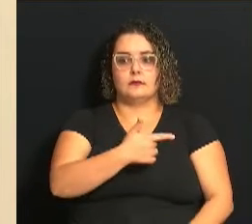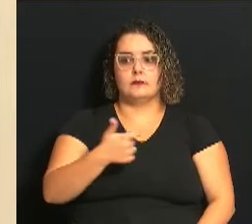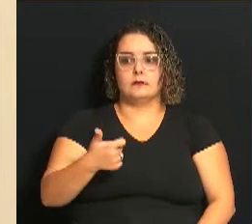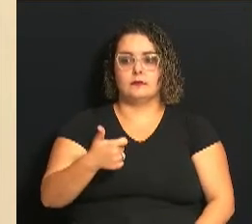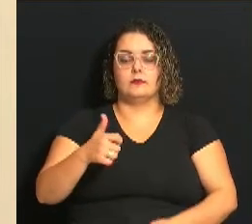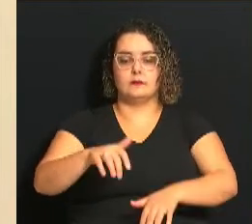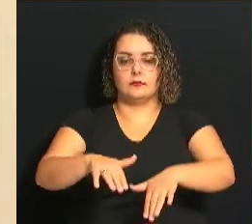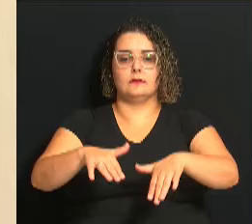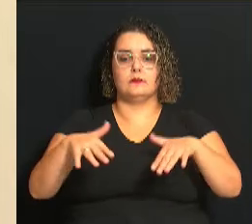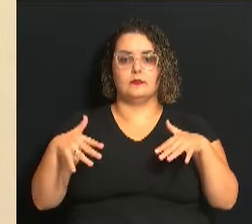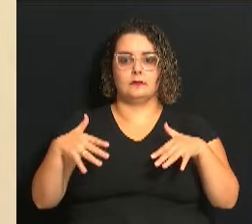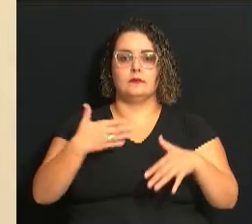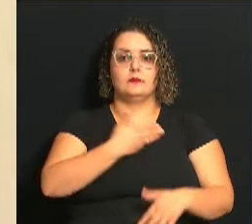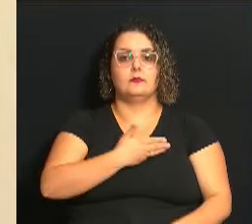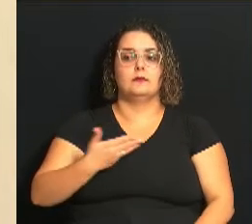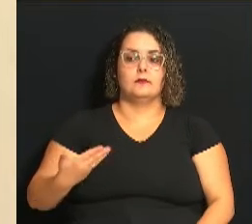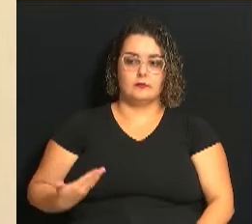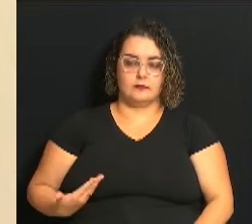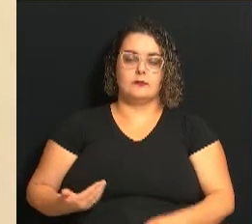audiência pública.